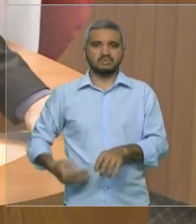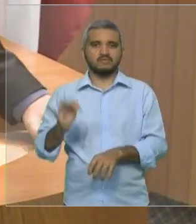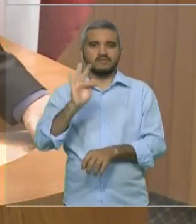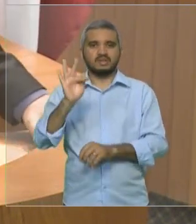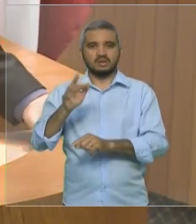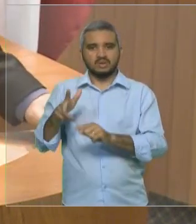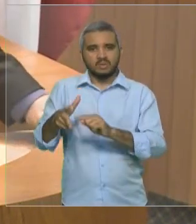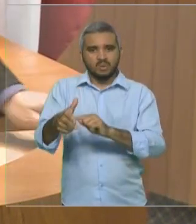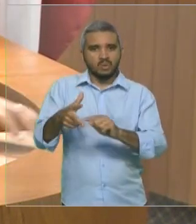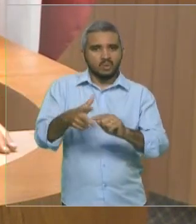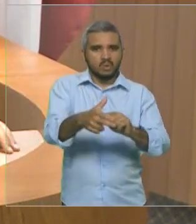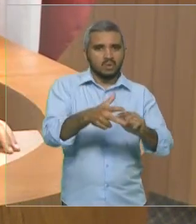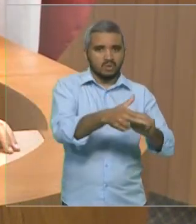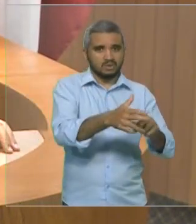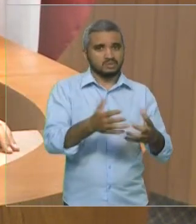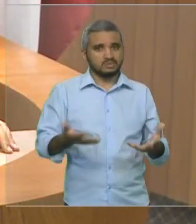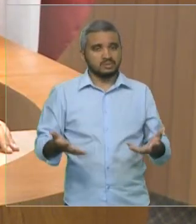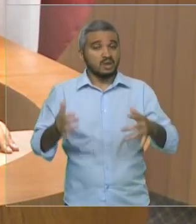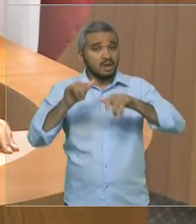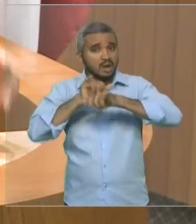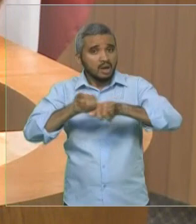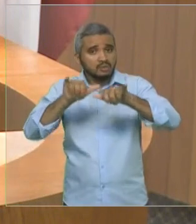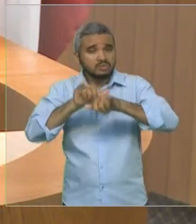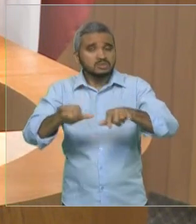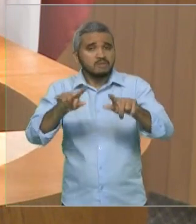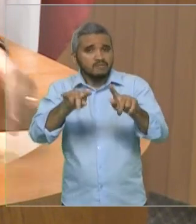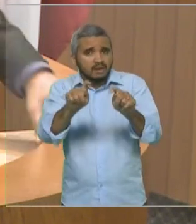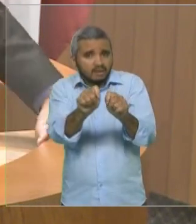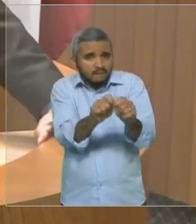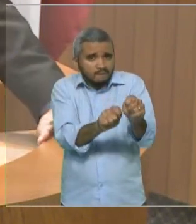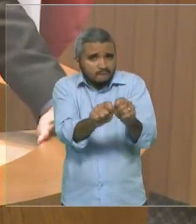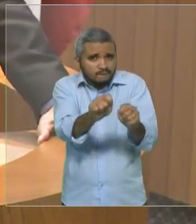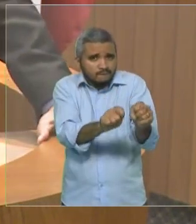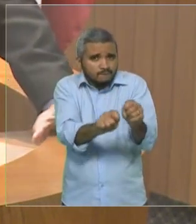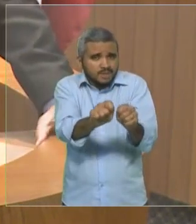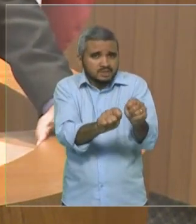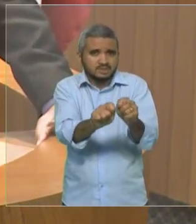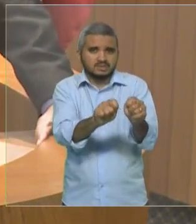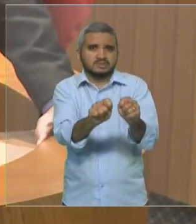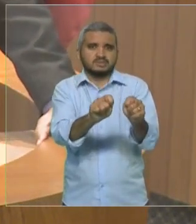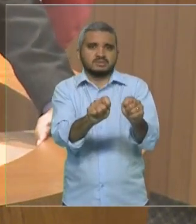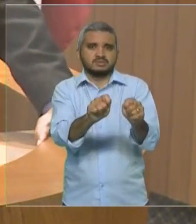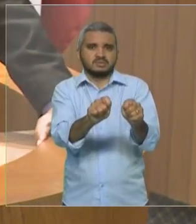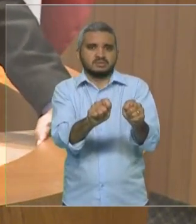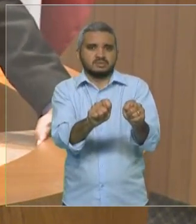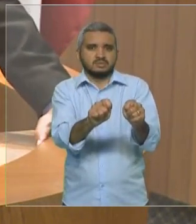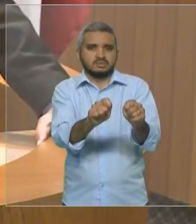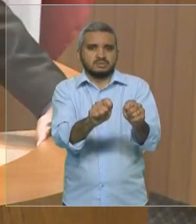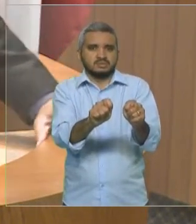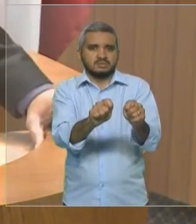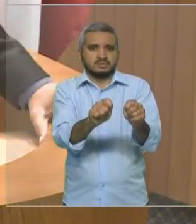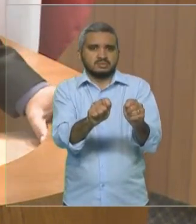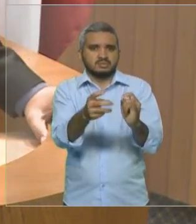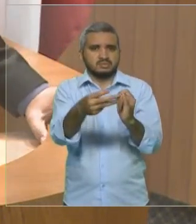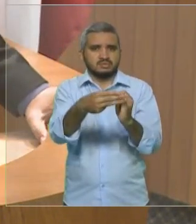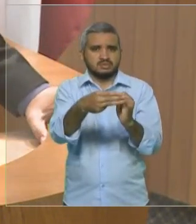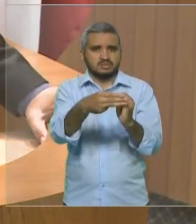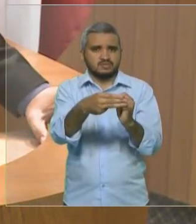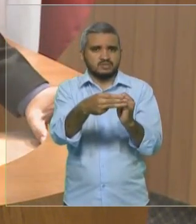últimos dias, anuncia contingenciamento, corte no orçamento do IFMA, na ordem